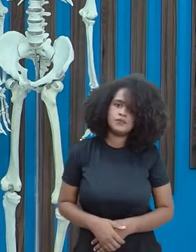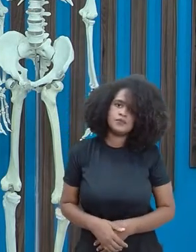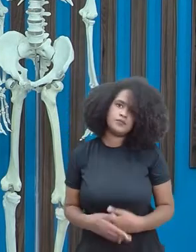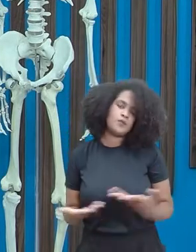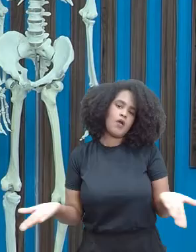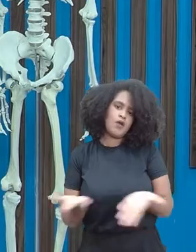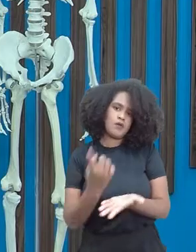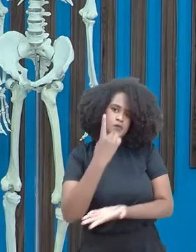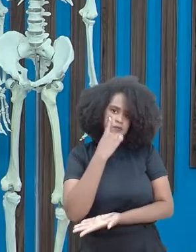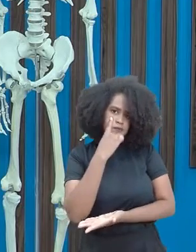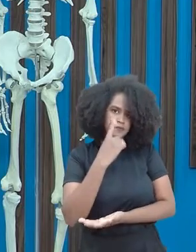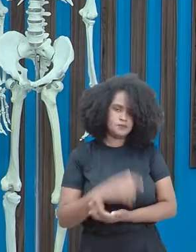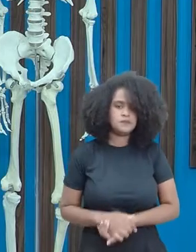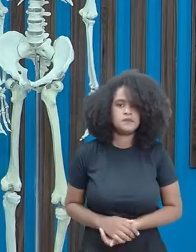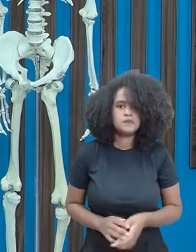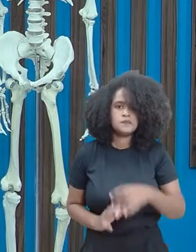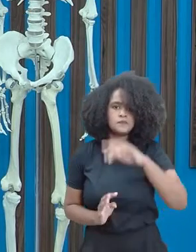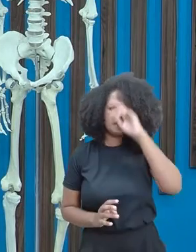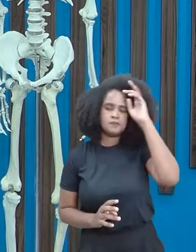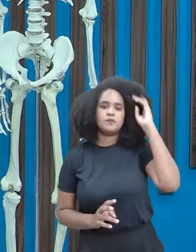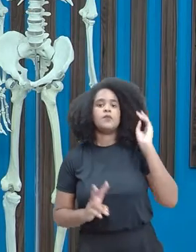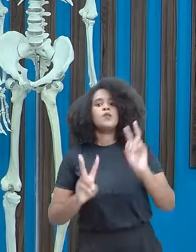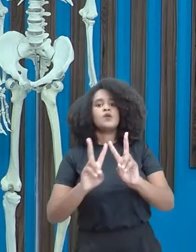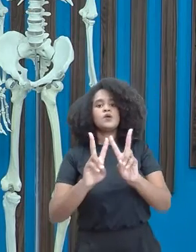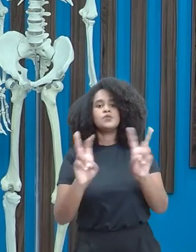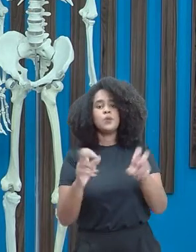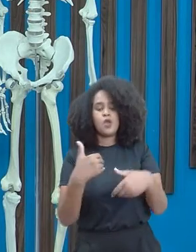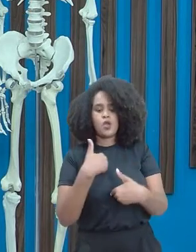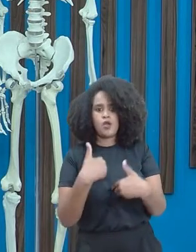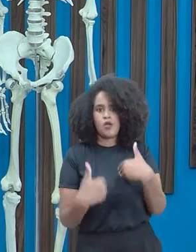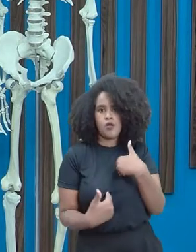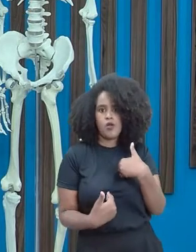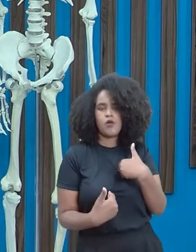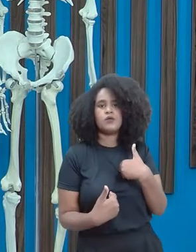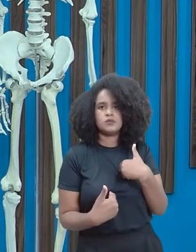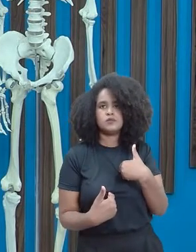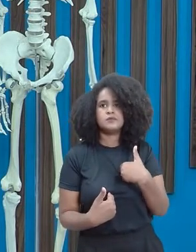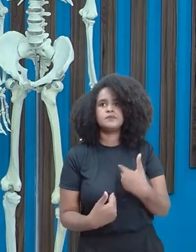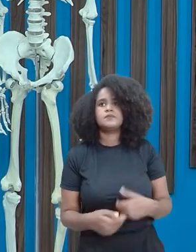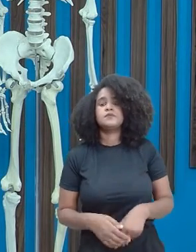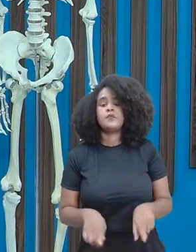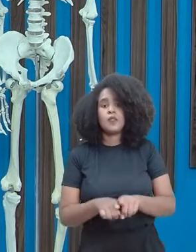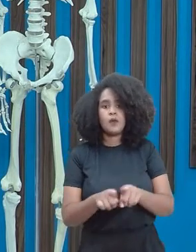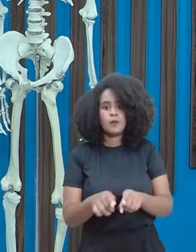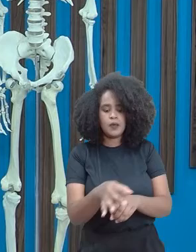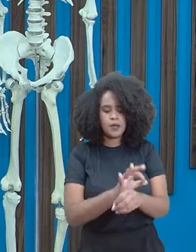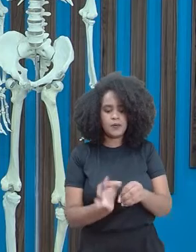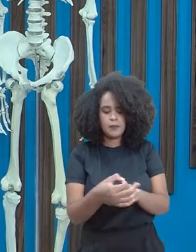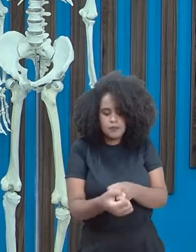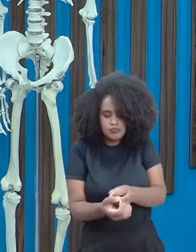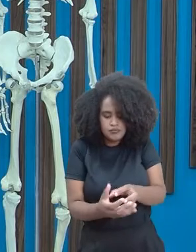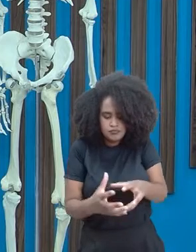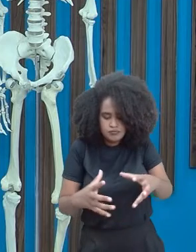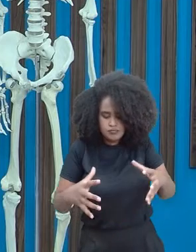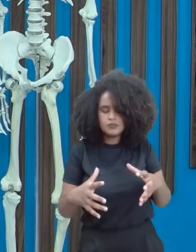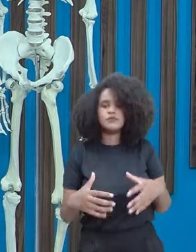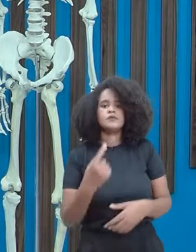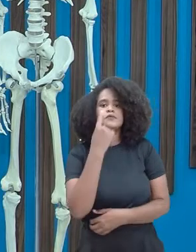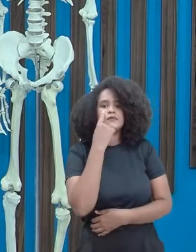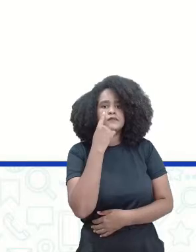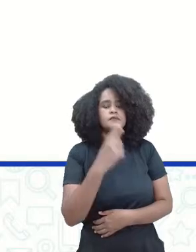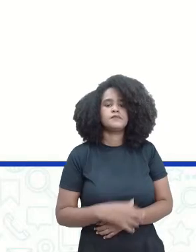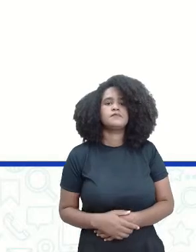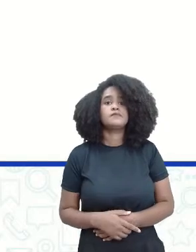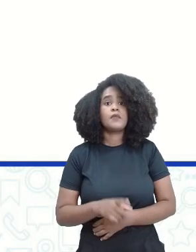nós temos mais? A questão da anatomia, né, e a embriologia. Também aí, vamos dizer assim, que é